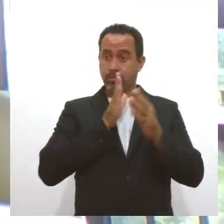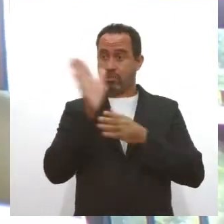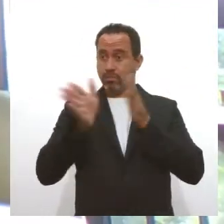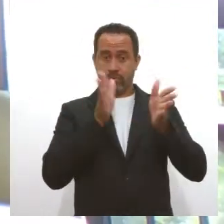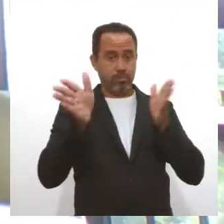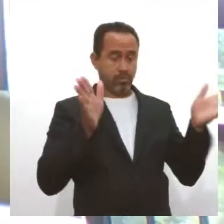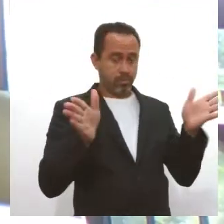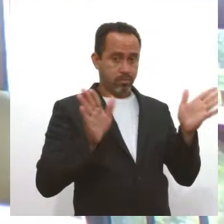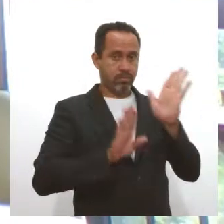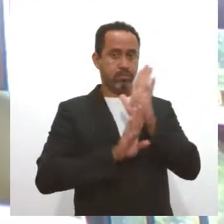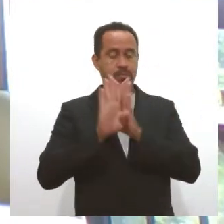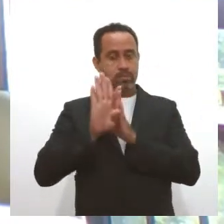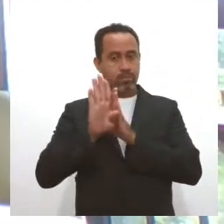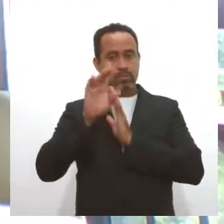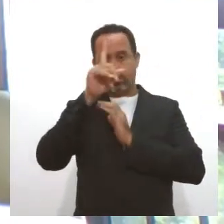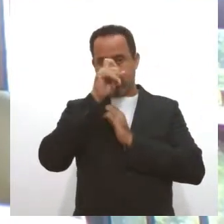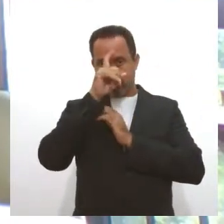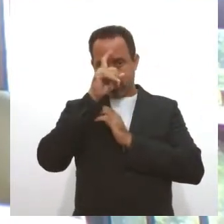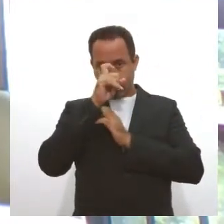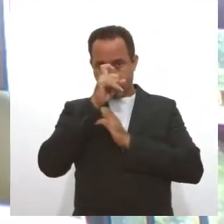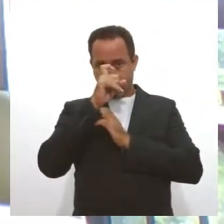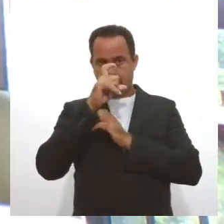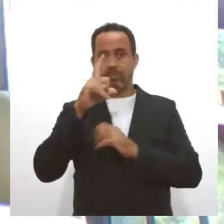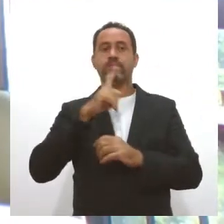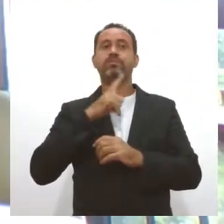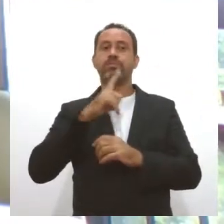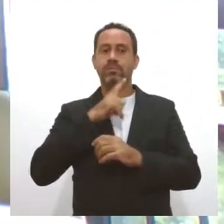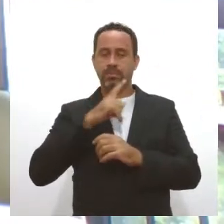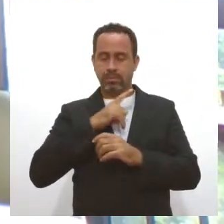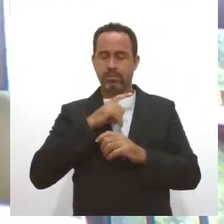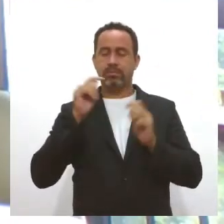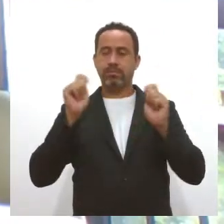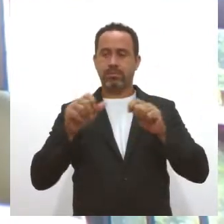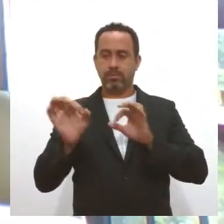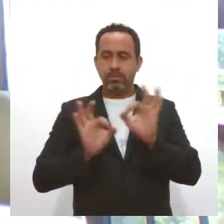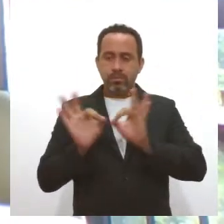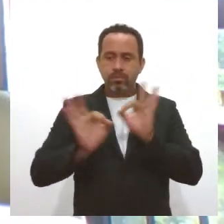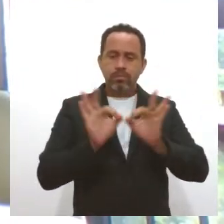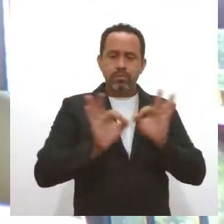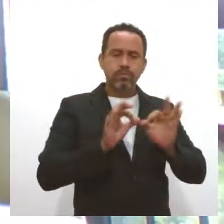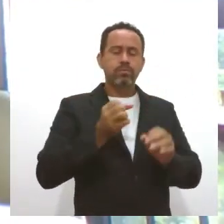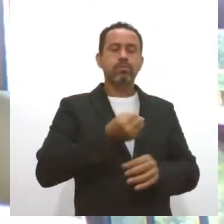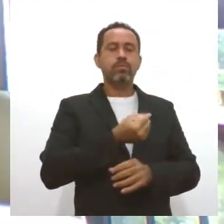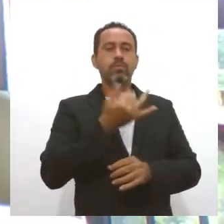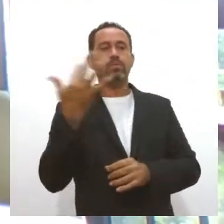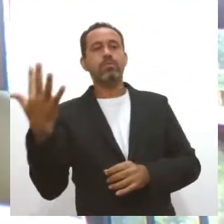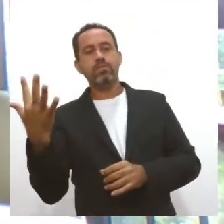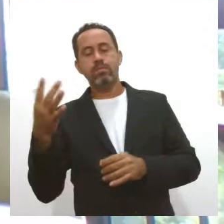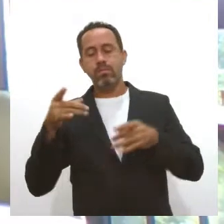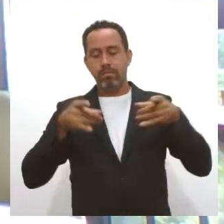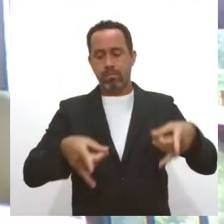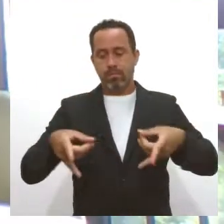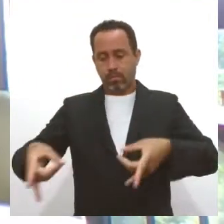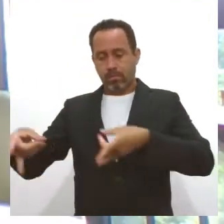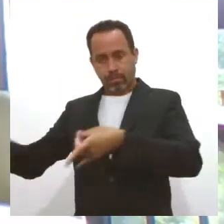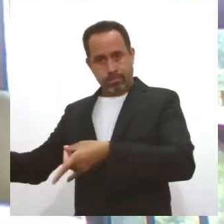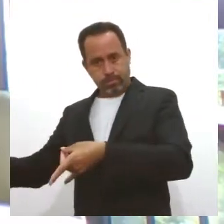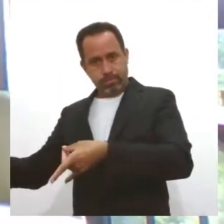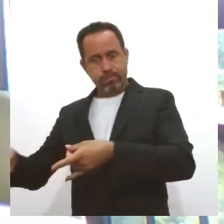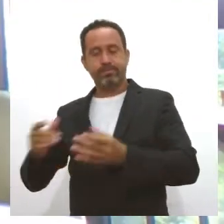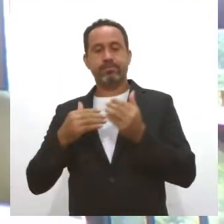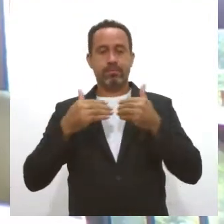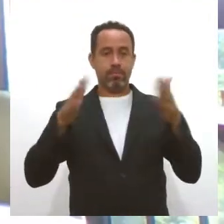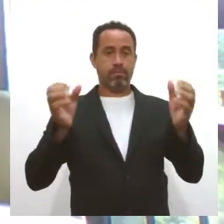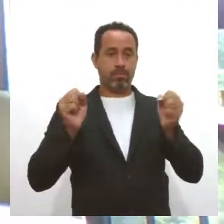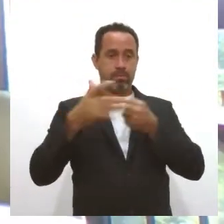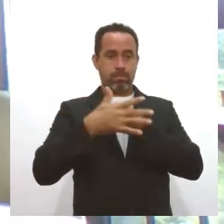ocupação? Os hospitais privados, eles têm uma capacidade instalada, um número de leitos, e que, na verdade, no início da